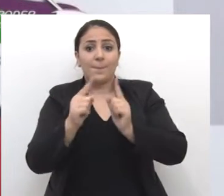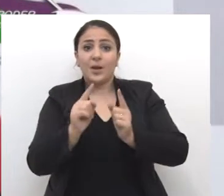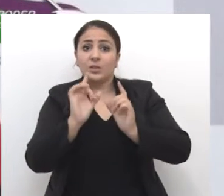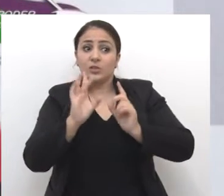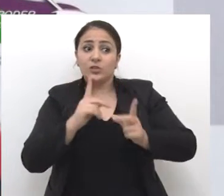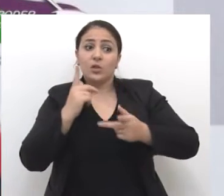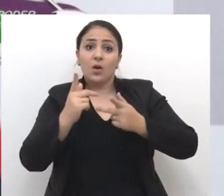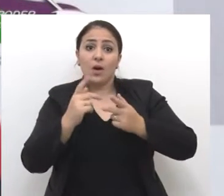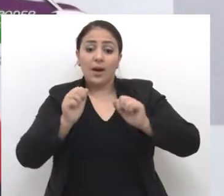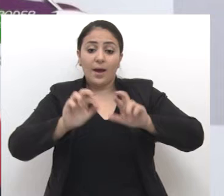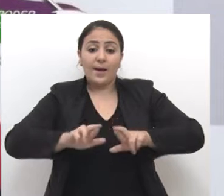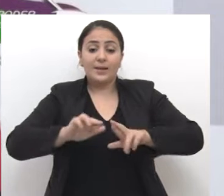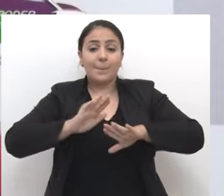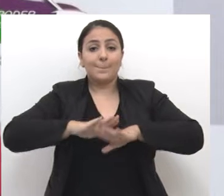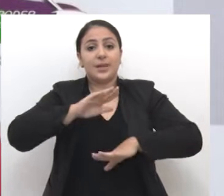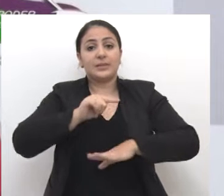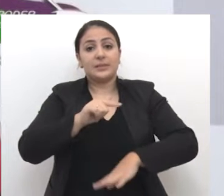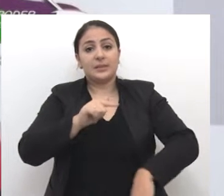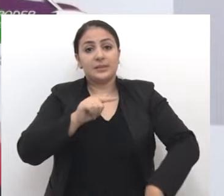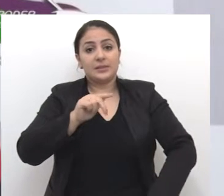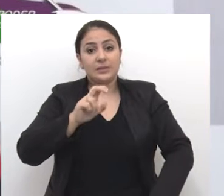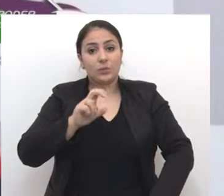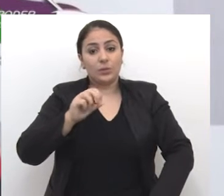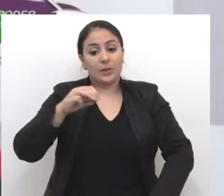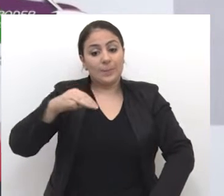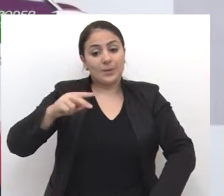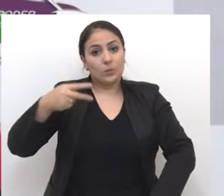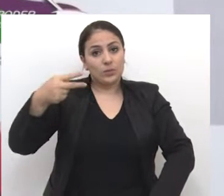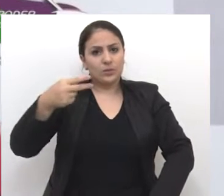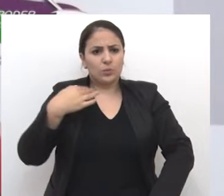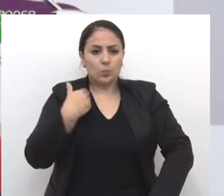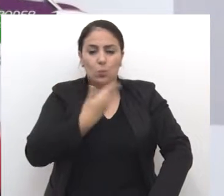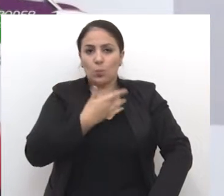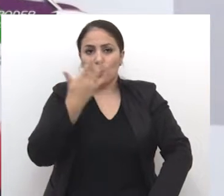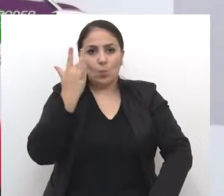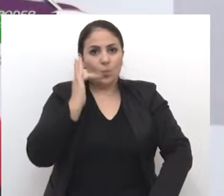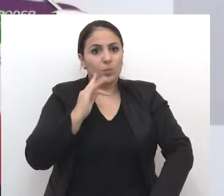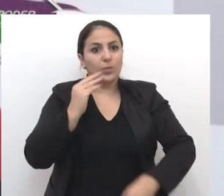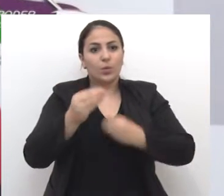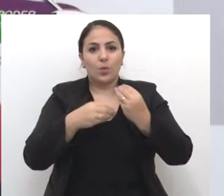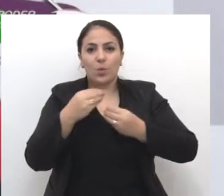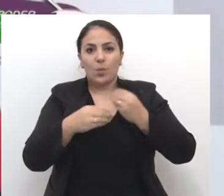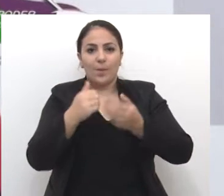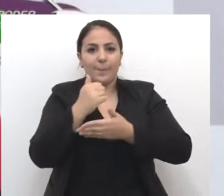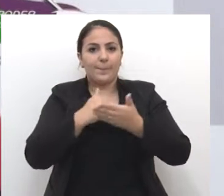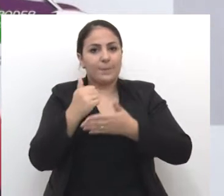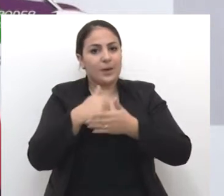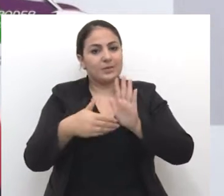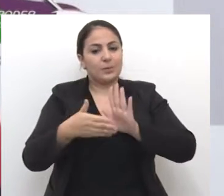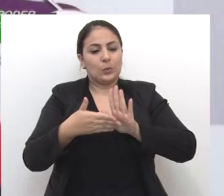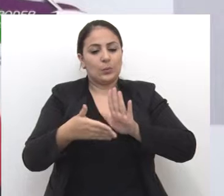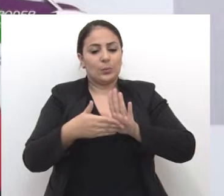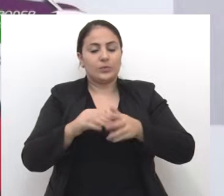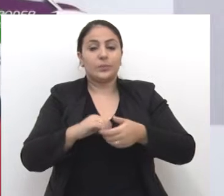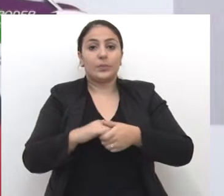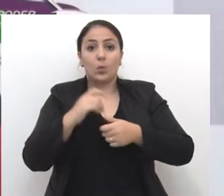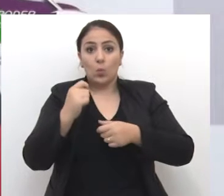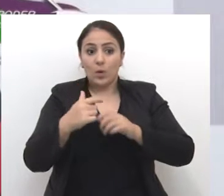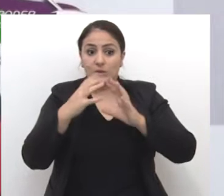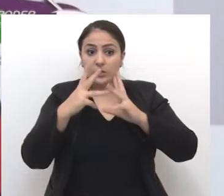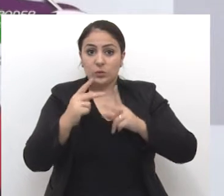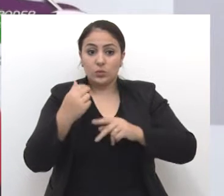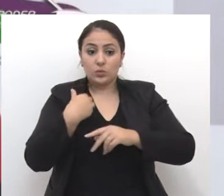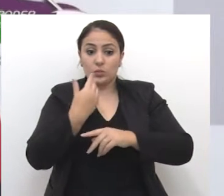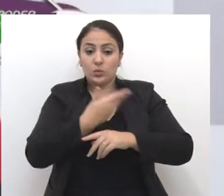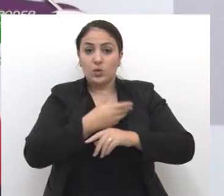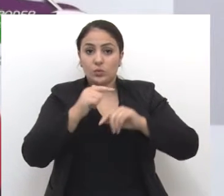para estabelecimentos acima de 750 metros quadrados. E nós não sabemos quais são as bases que será proposta. A maioria